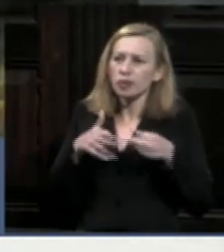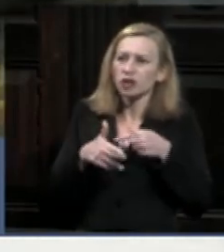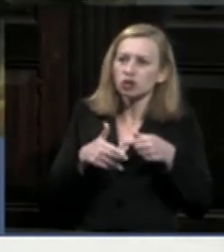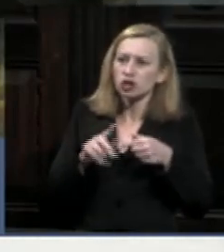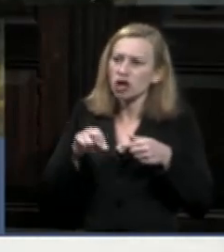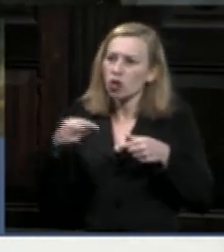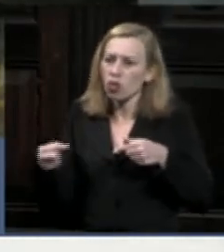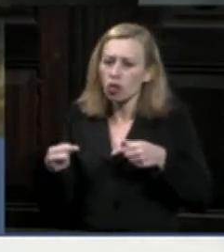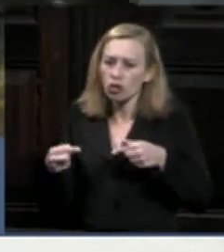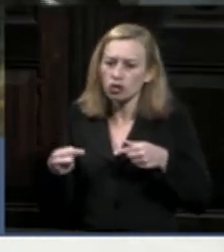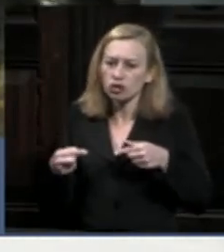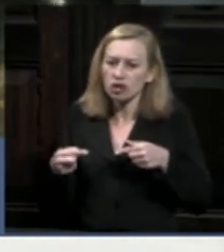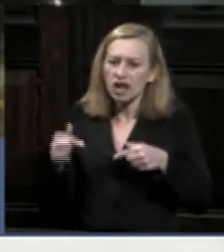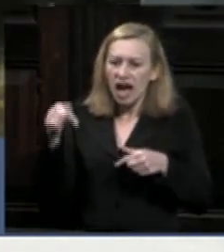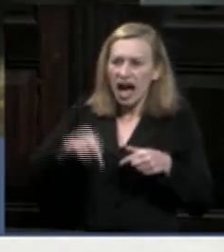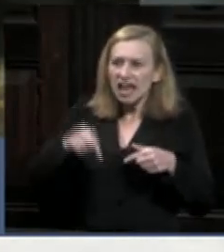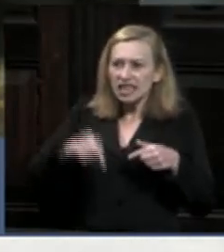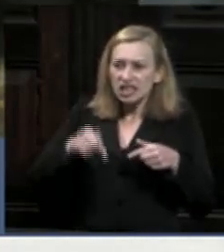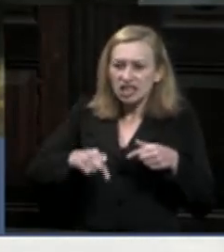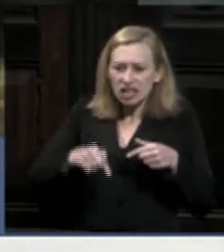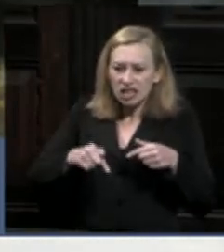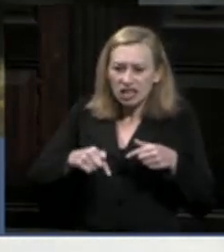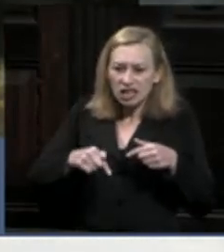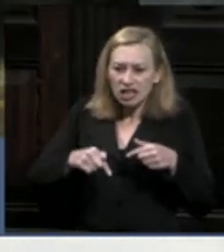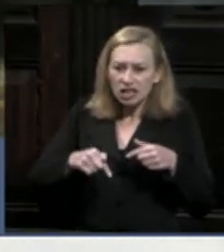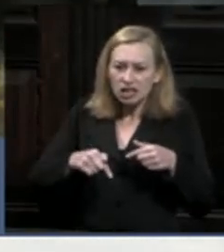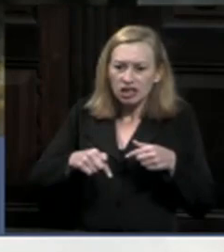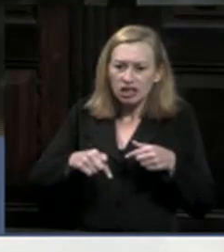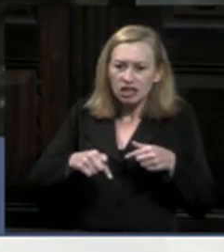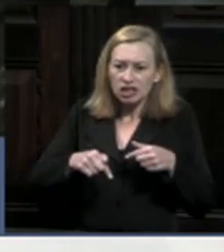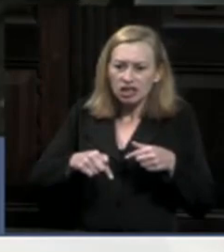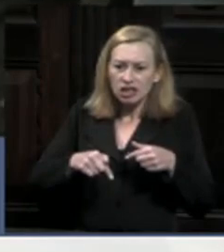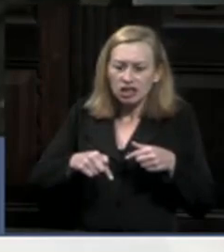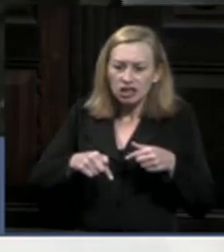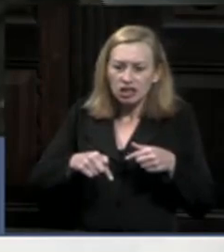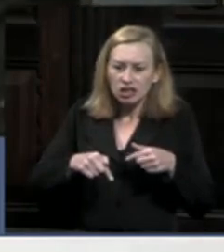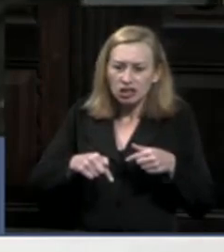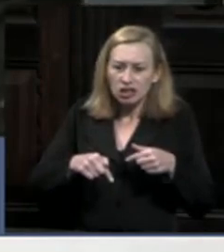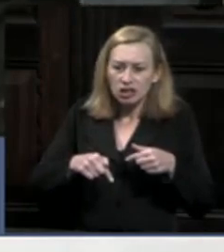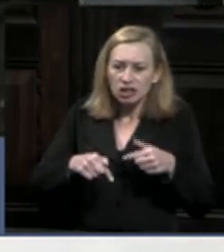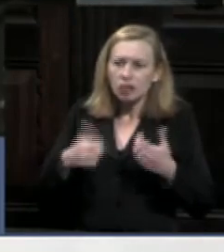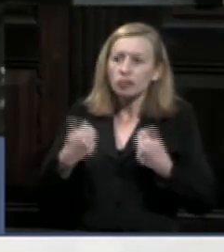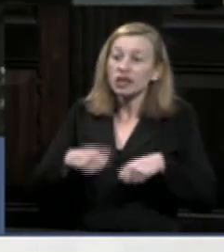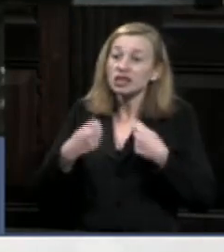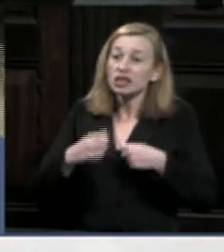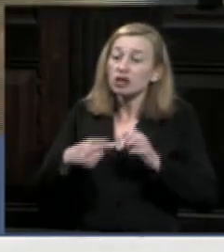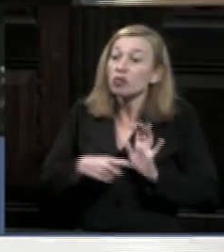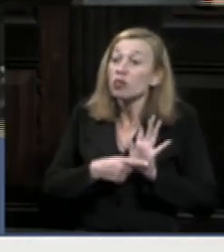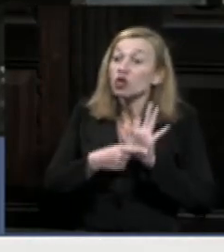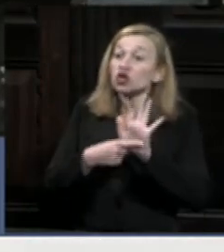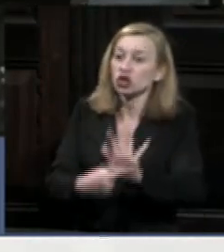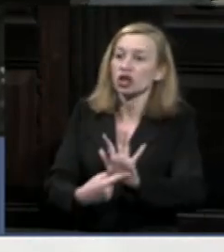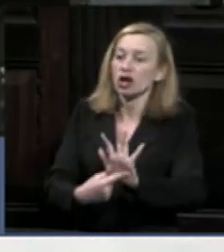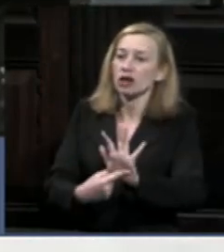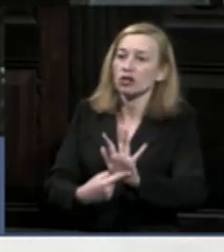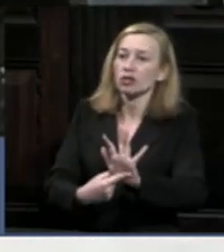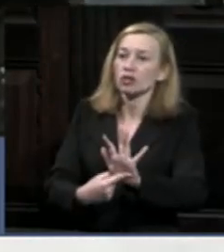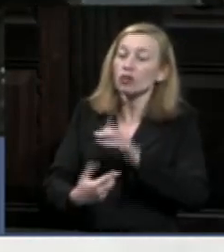é a solidariedade que se estende para todo o brasil